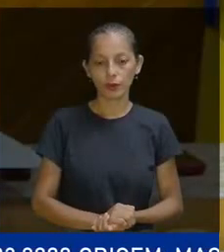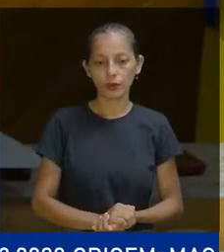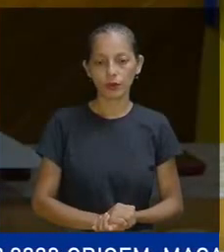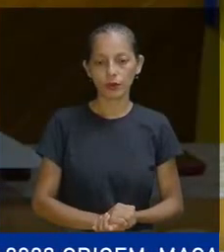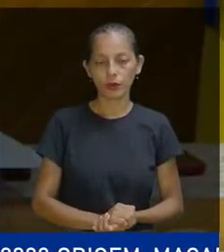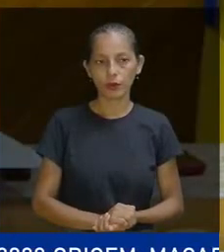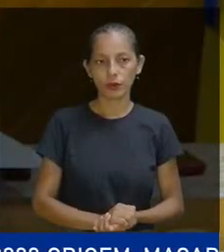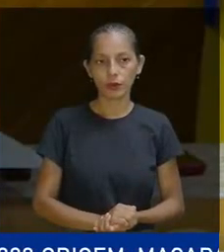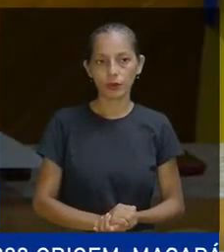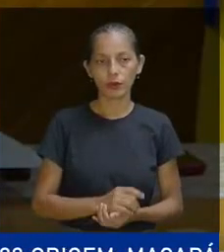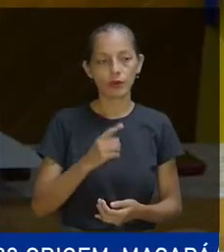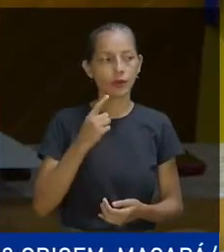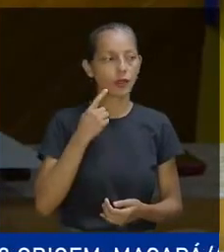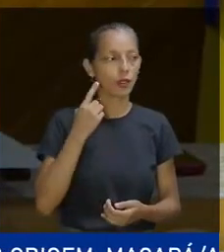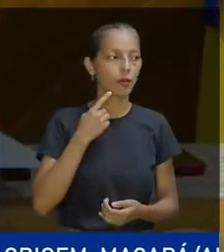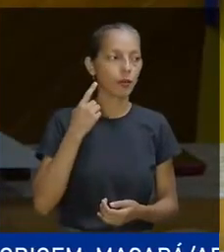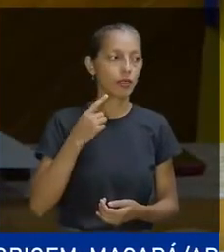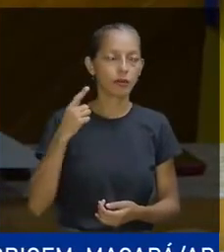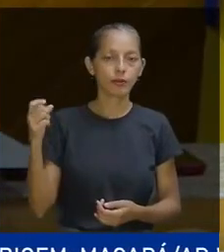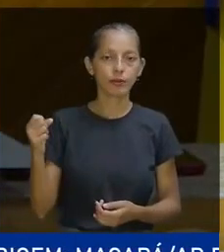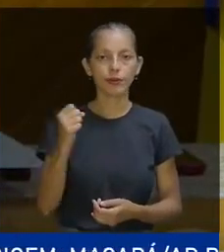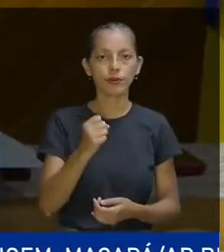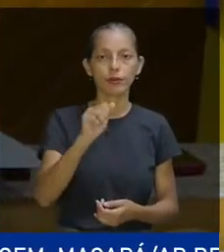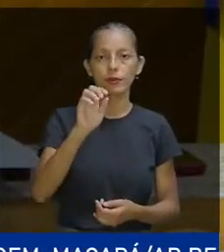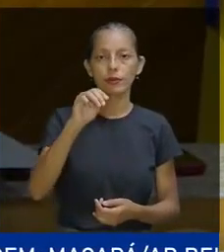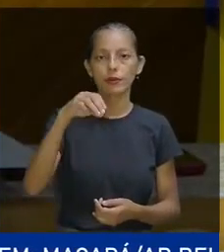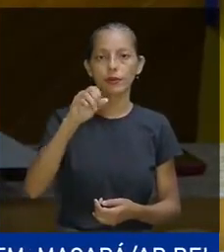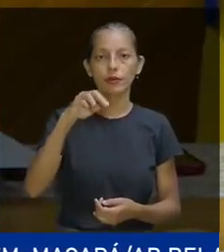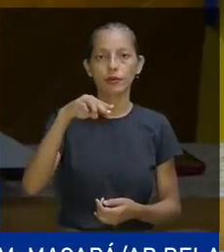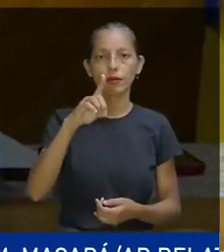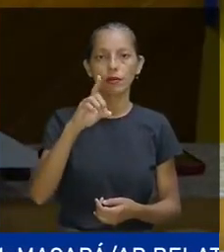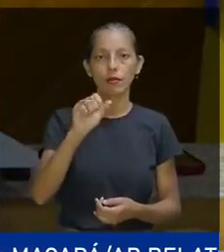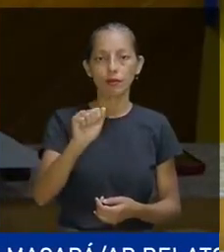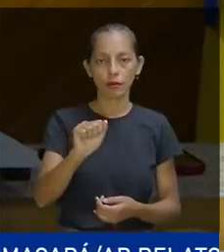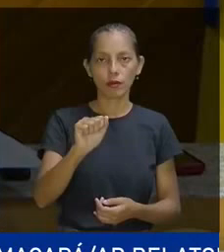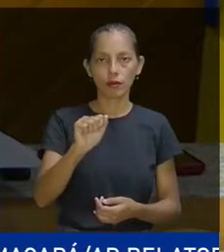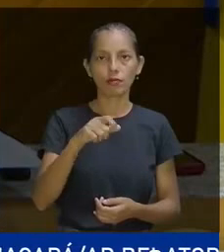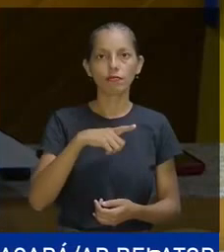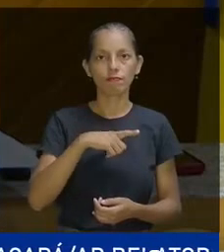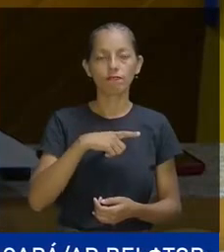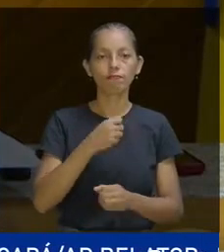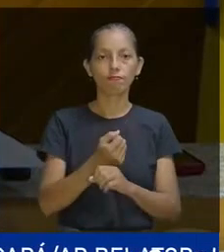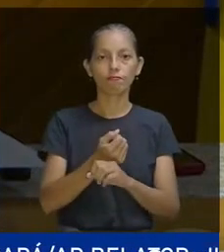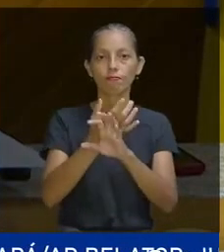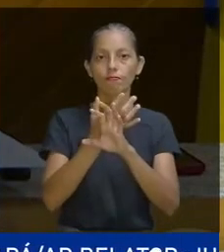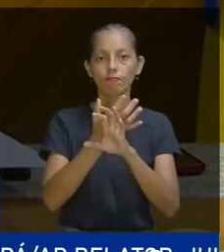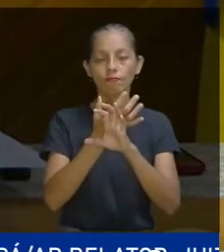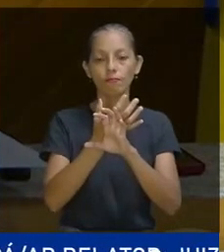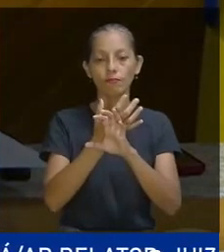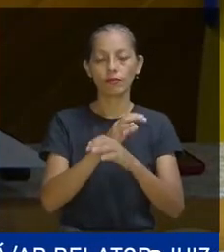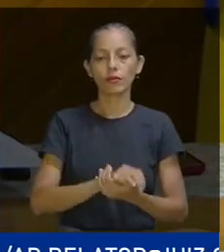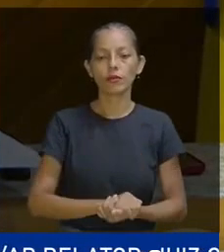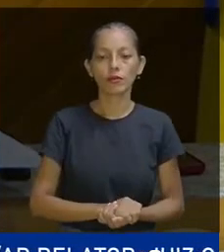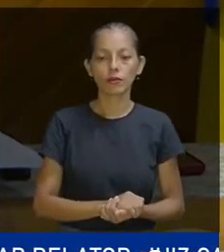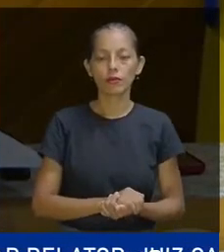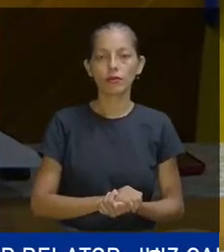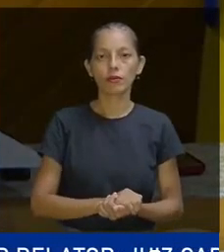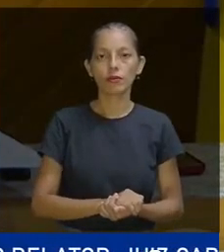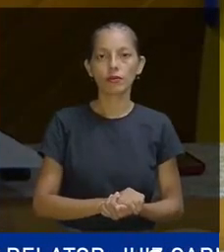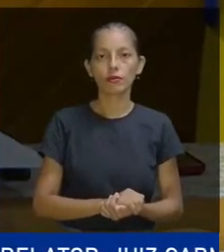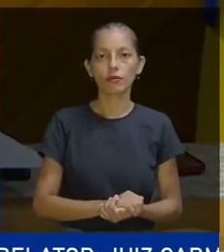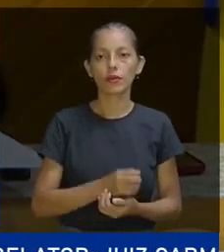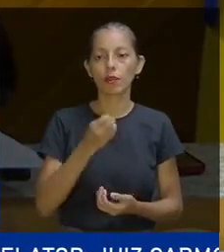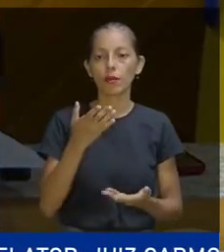Amanda Lima Figueiredo, que está conosco em gabinete Foco no virtual, desembargador João Lages, e fará a sustentação oral. TRE. Doutora Amanda, seja muito bem-vinda, a palavra está com